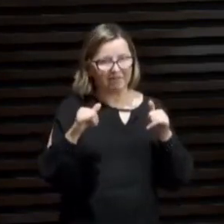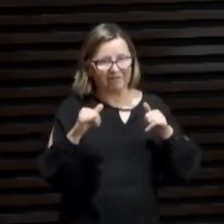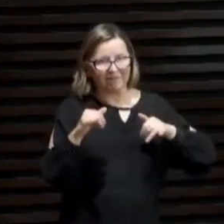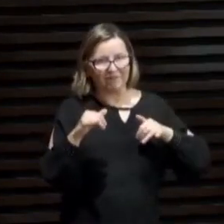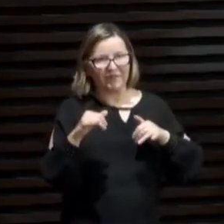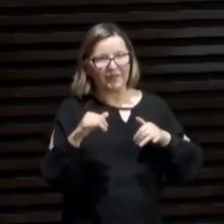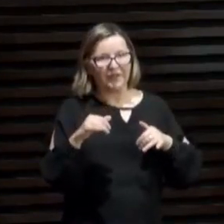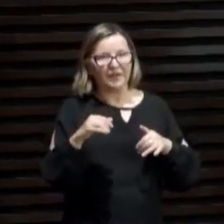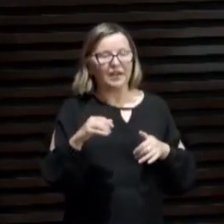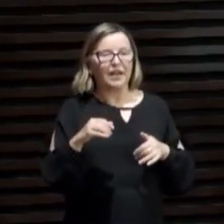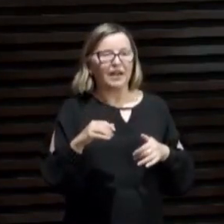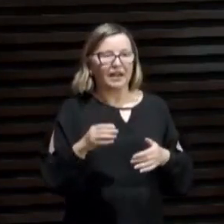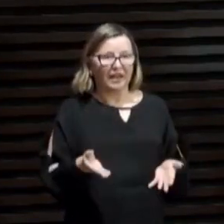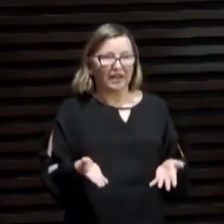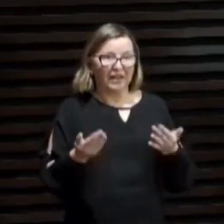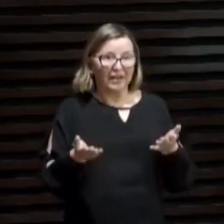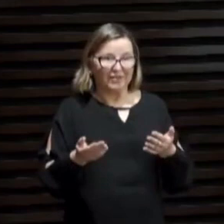de liderança.